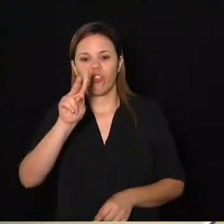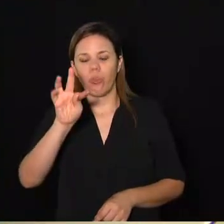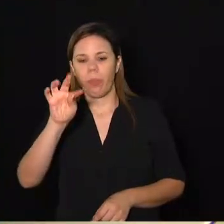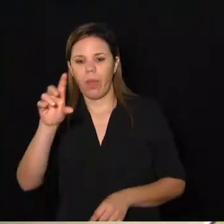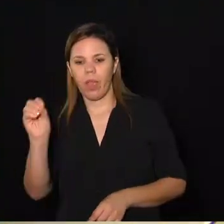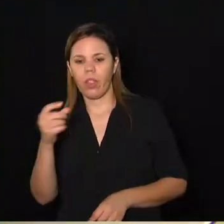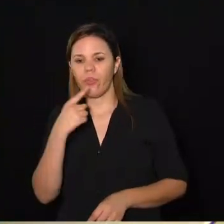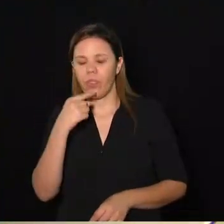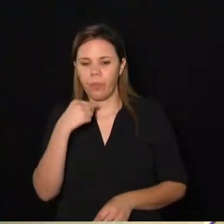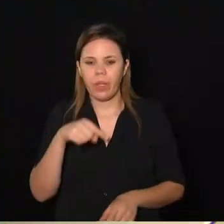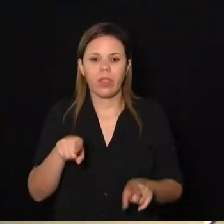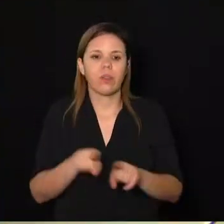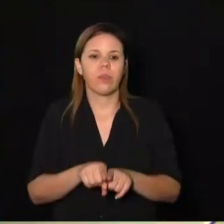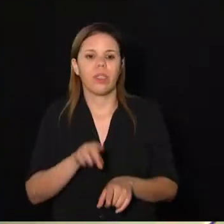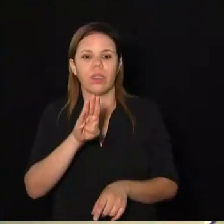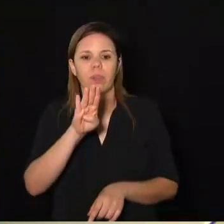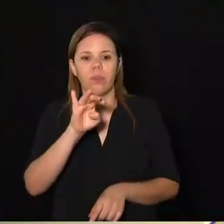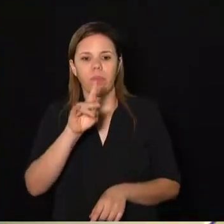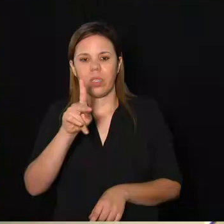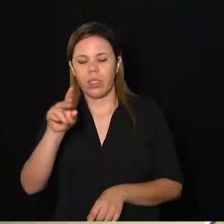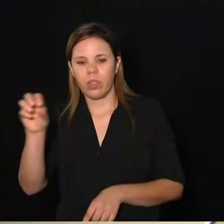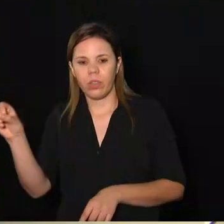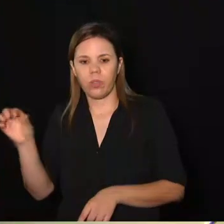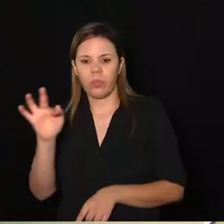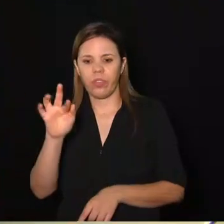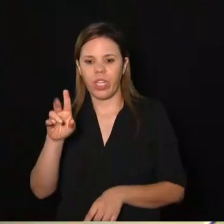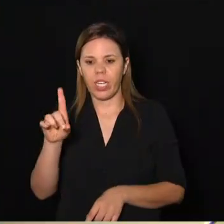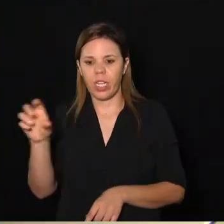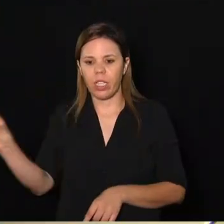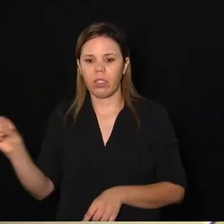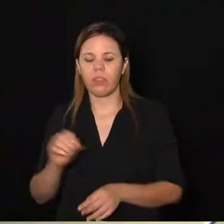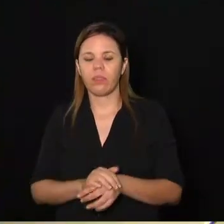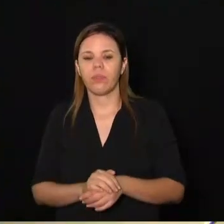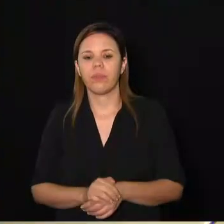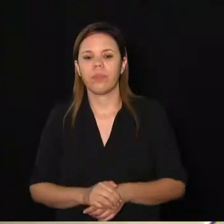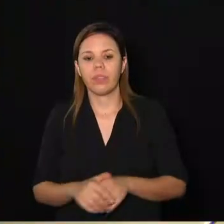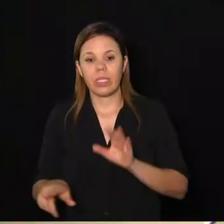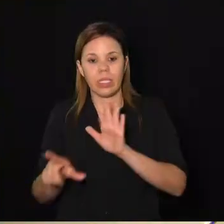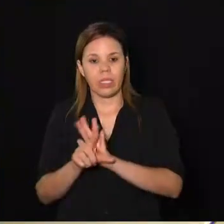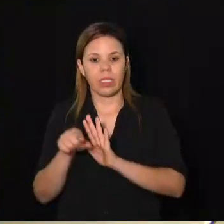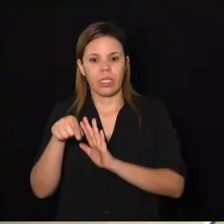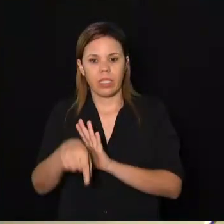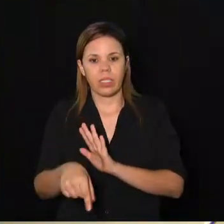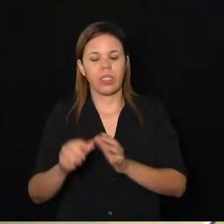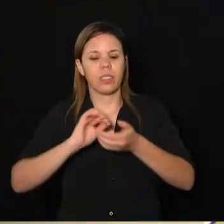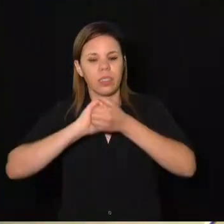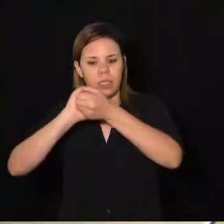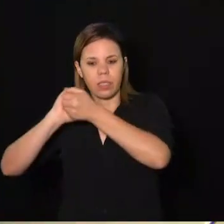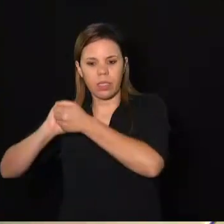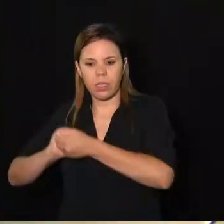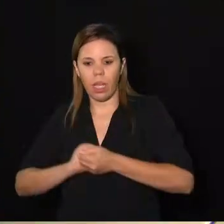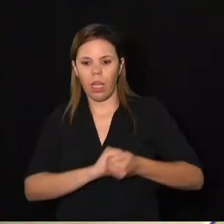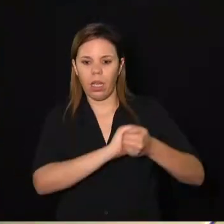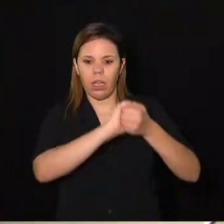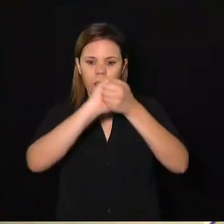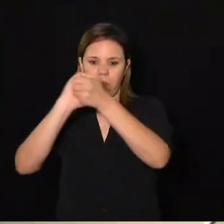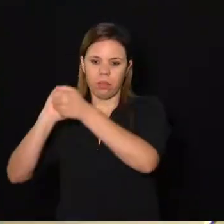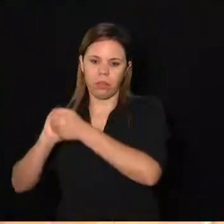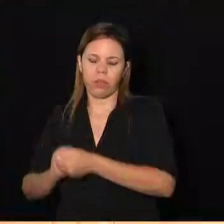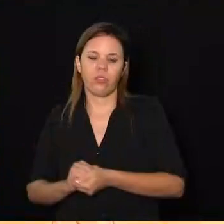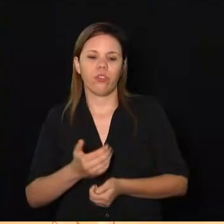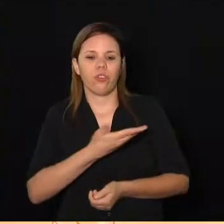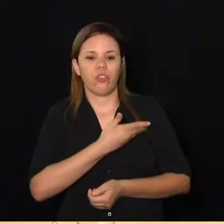Fernando Mendes propositor dessa lei saldo os colegas dessa casa